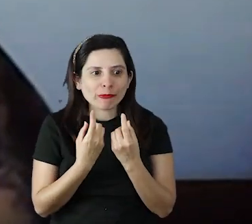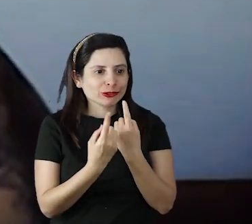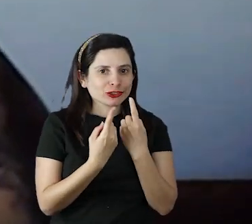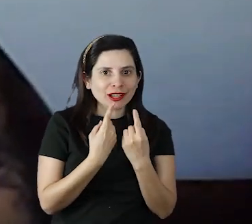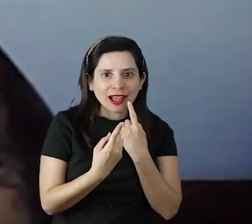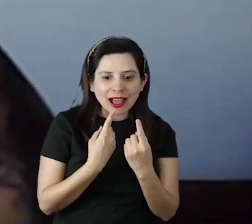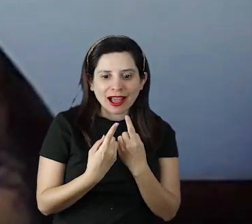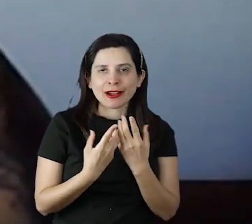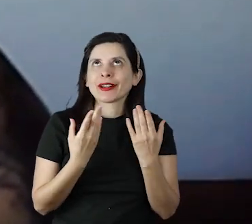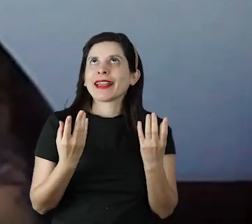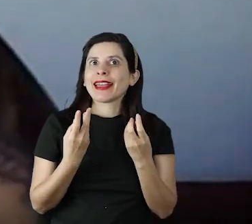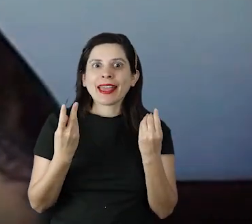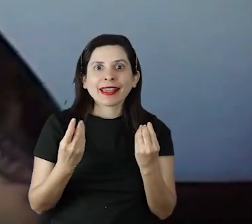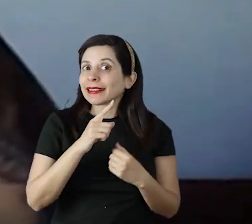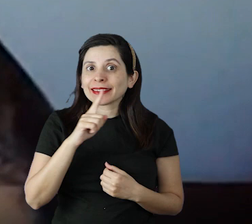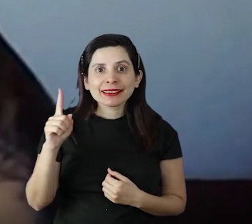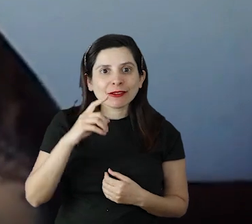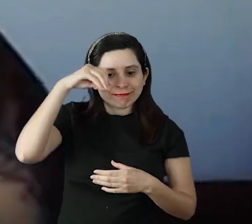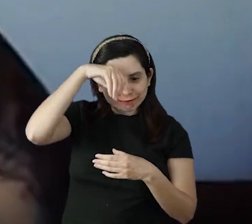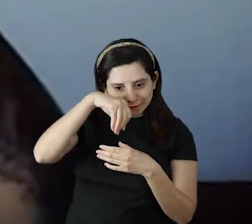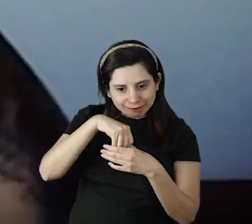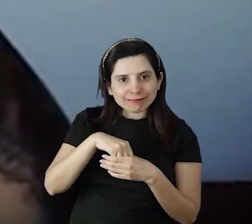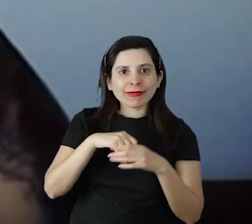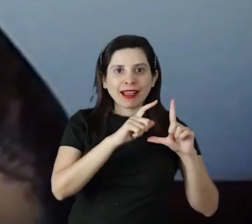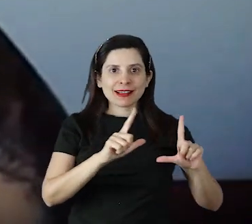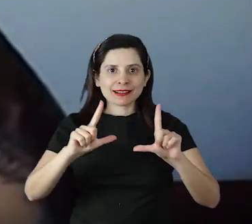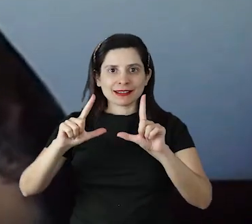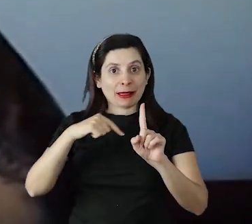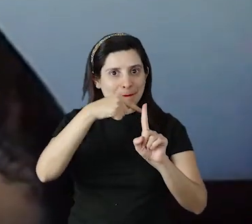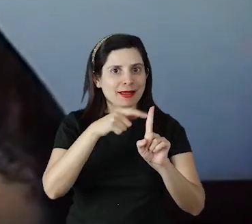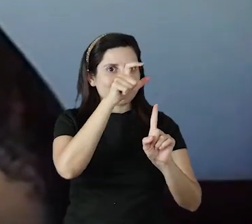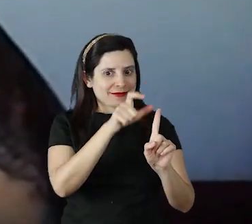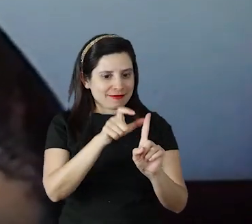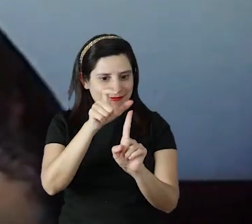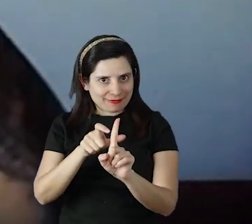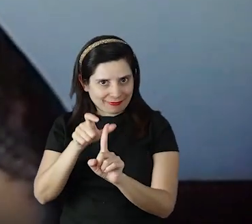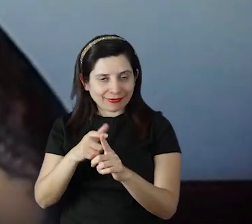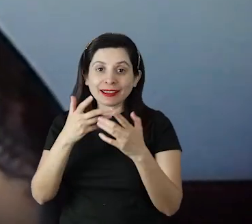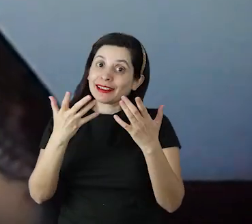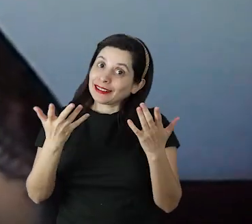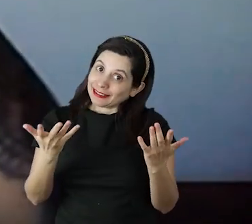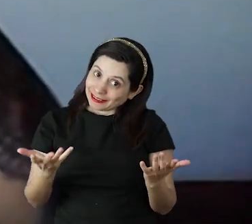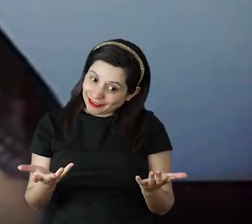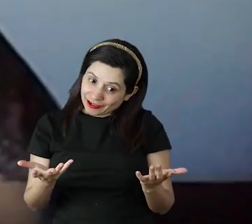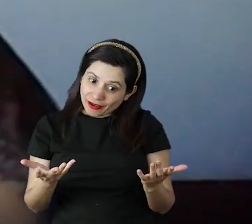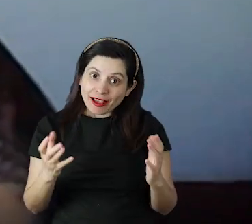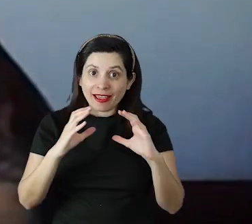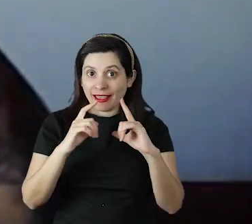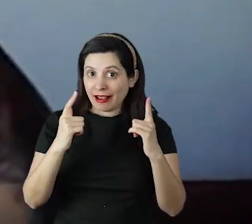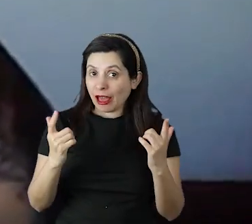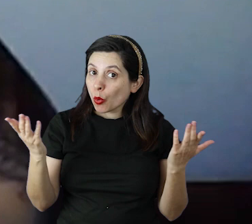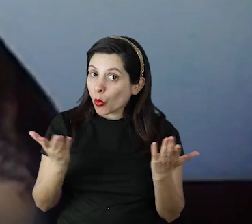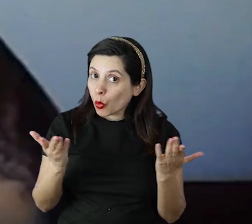diálogo que não esteja associado à cena e ao personagem. Então, querendo ou não, né, claro que hoje o